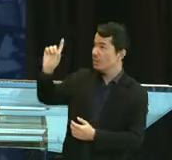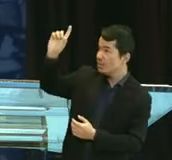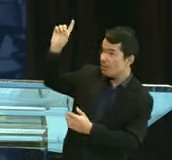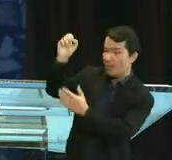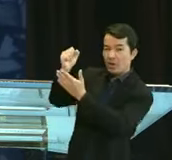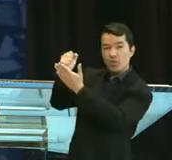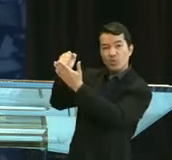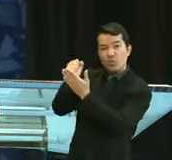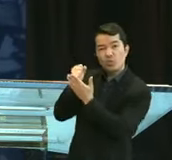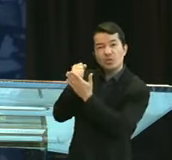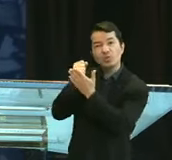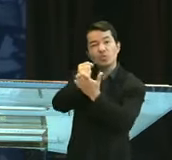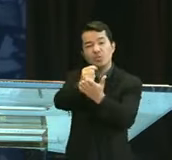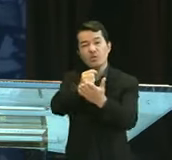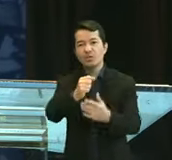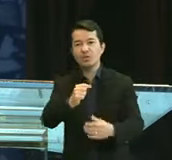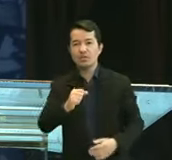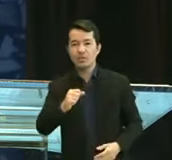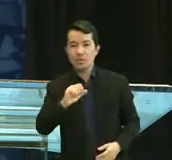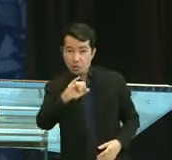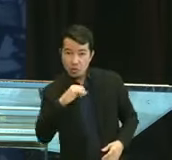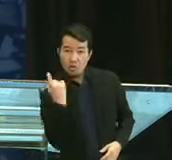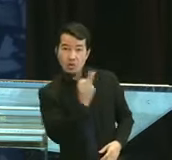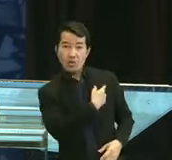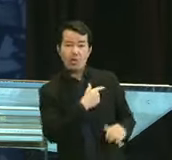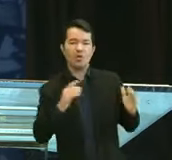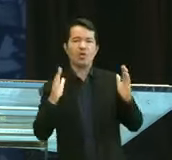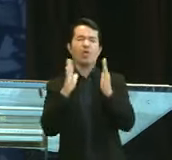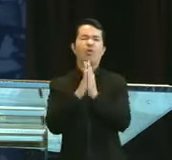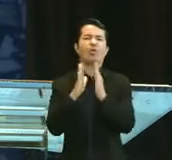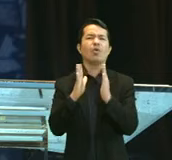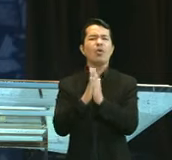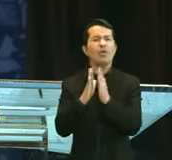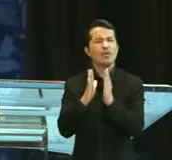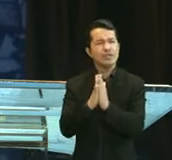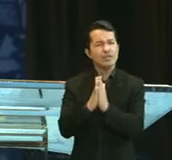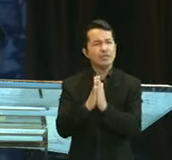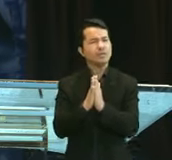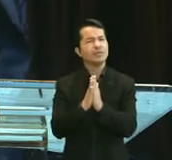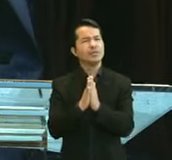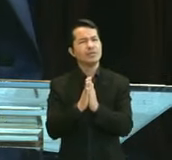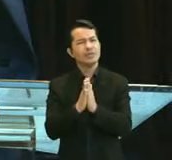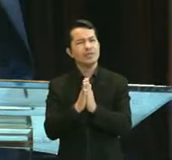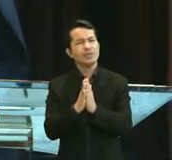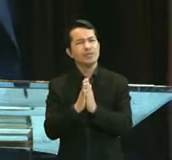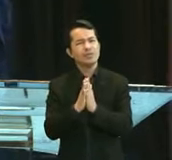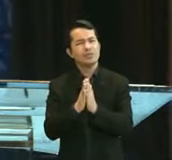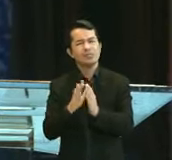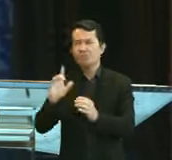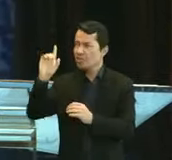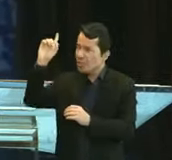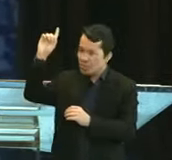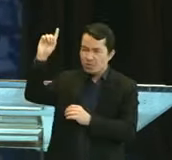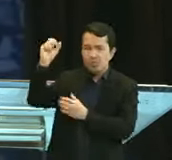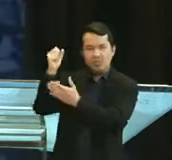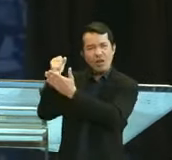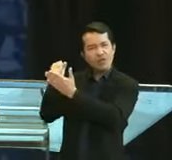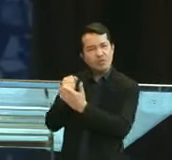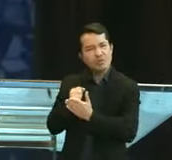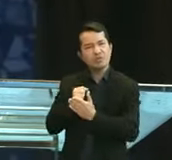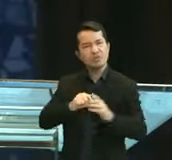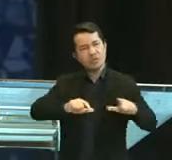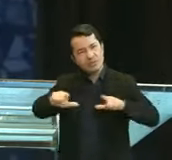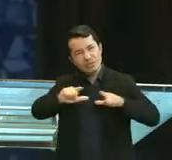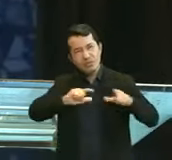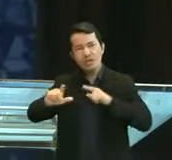oramos, trabalhamos menos. Quando oramos, enquanto dormimos, ele trabalha. Quando oramos, os recursos do